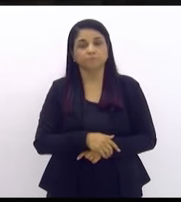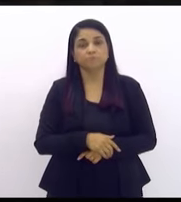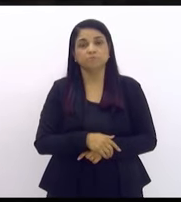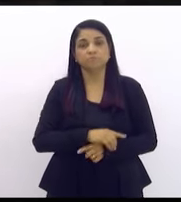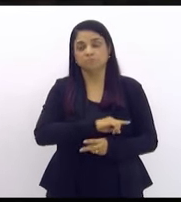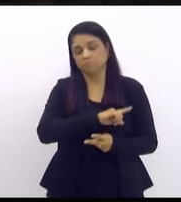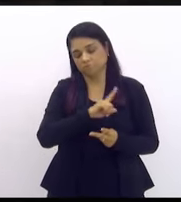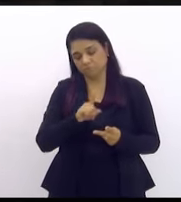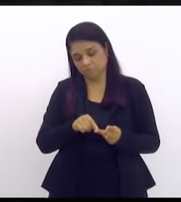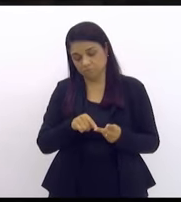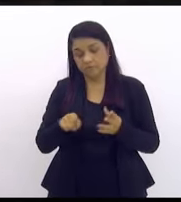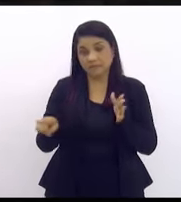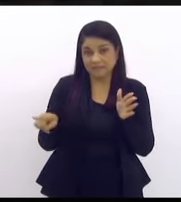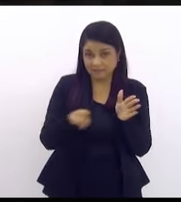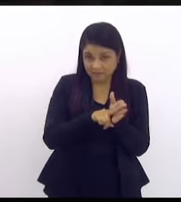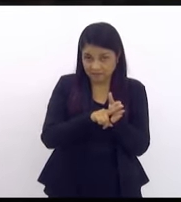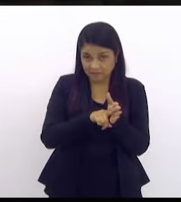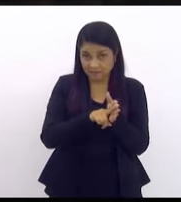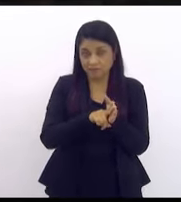negativo,